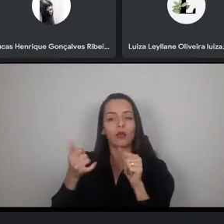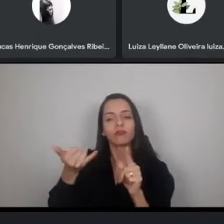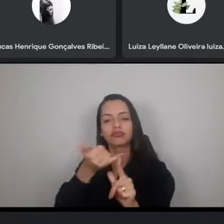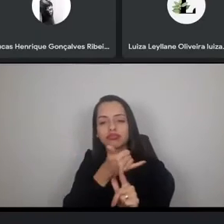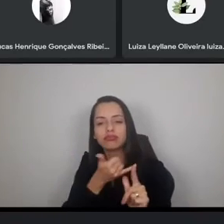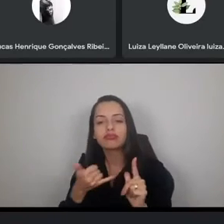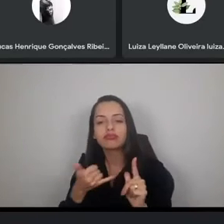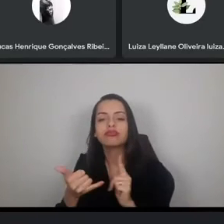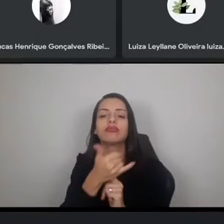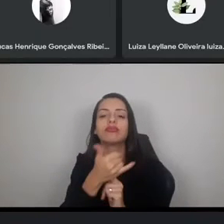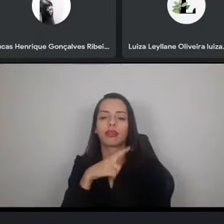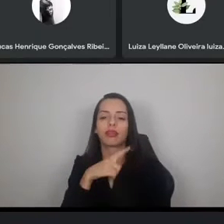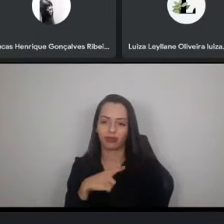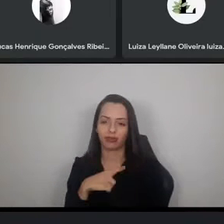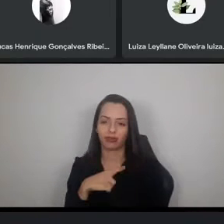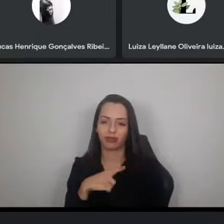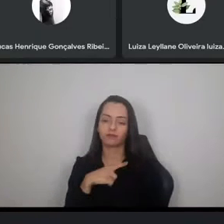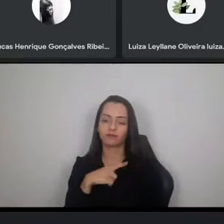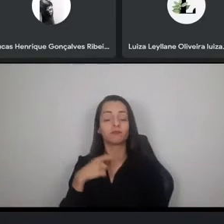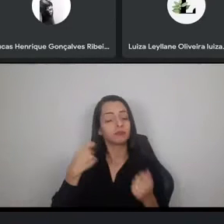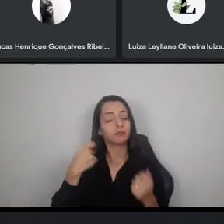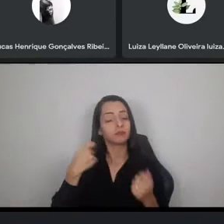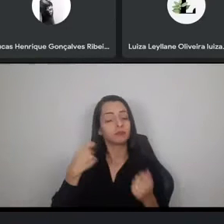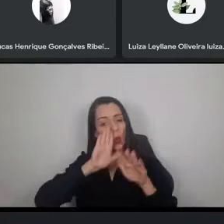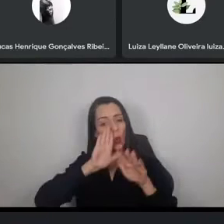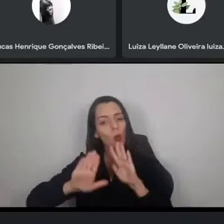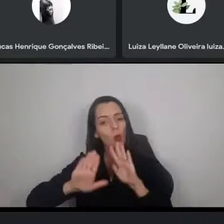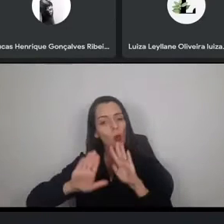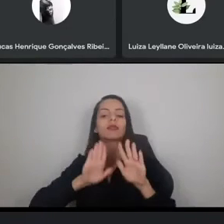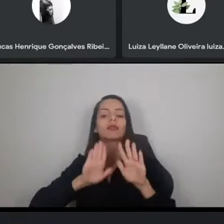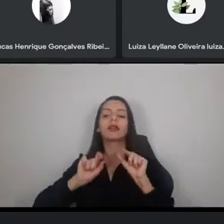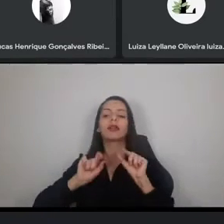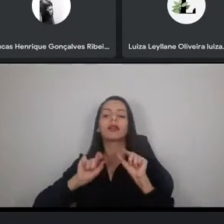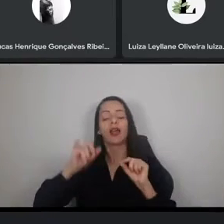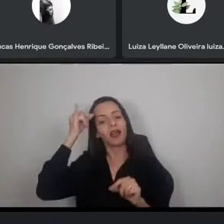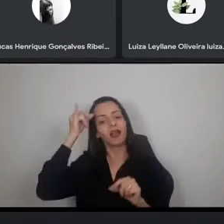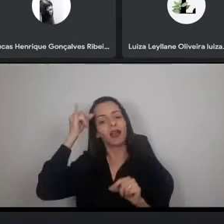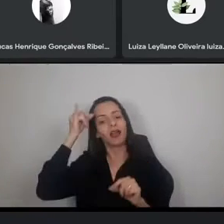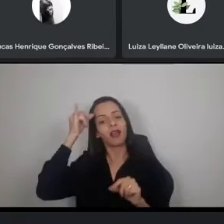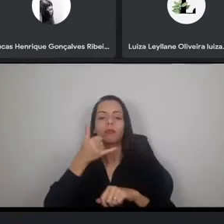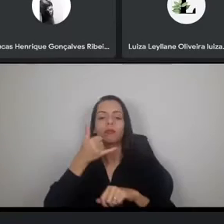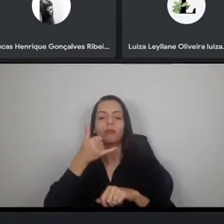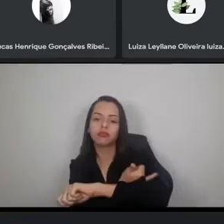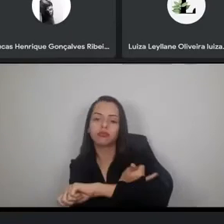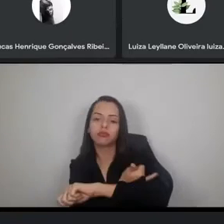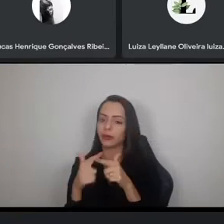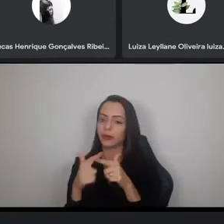Então, devemos tomar esses cuidados para que não venha tomar um choque elétrico.